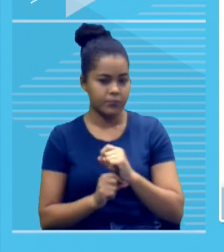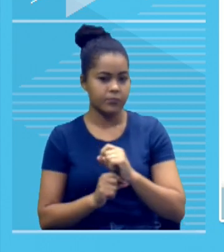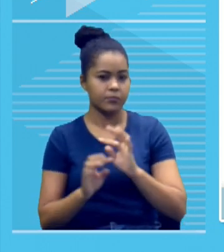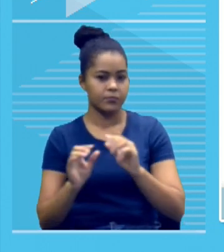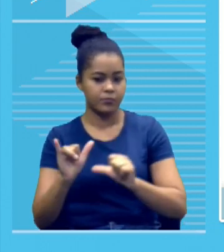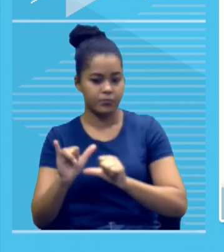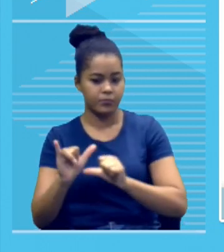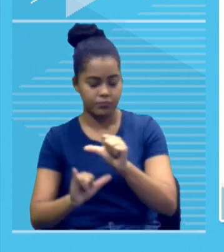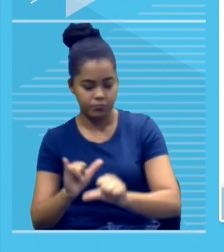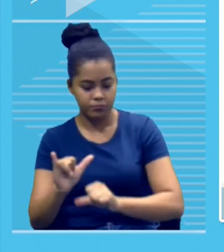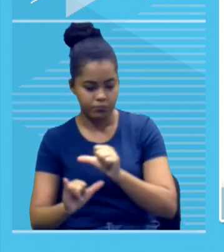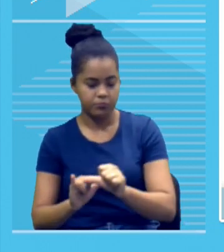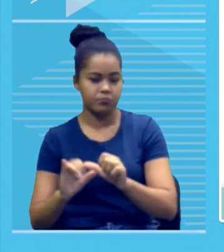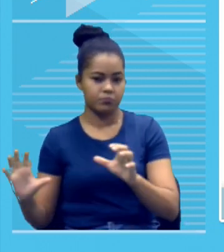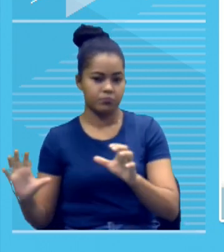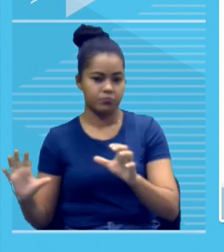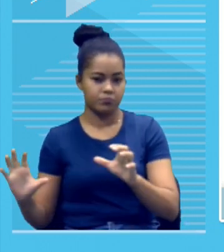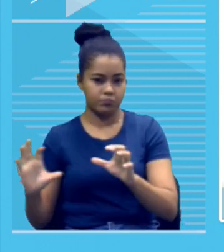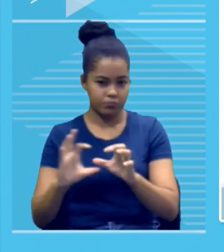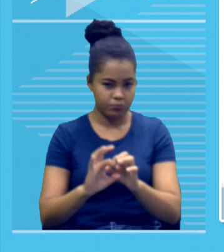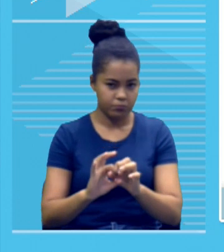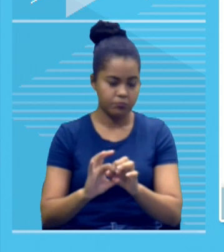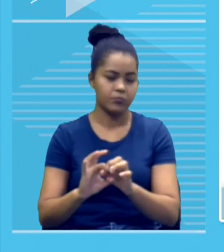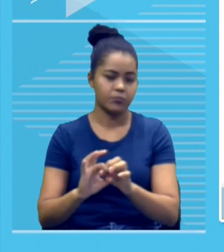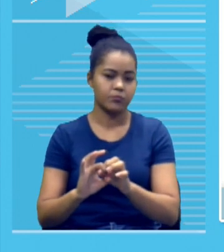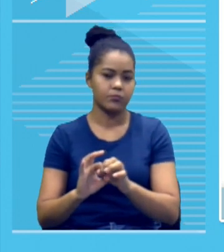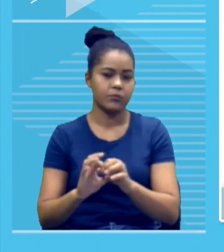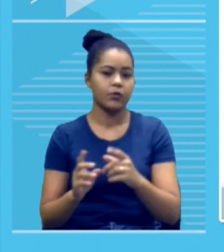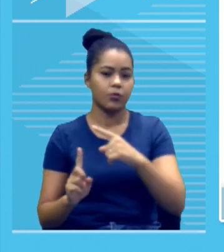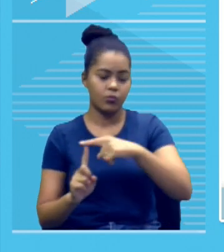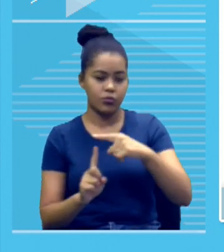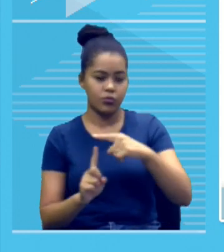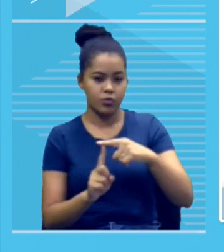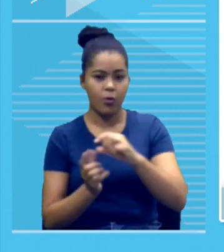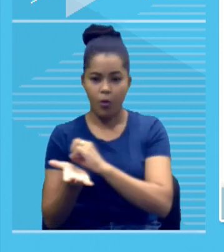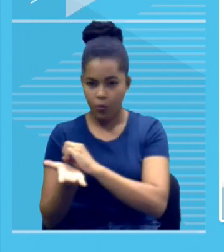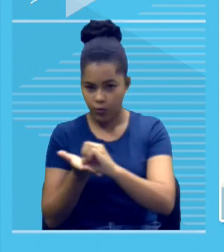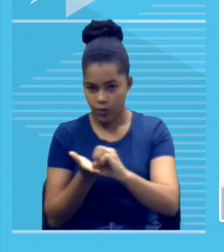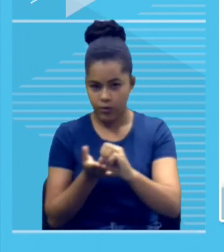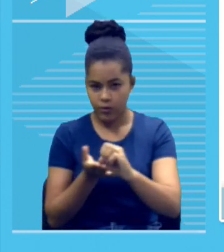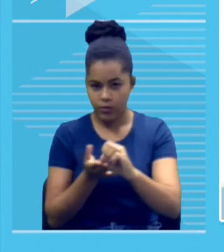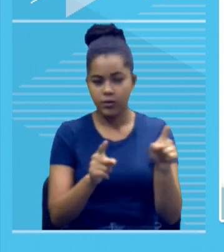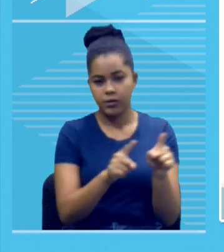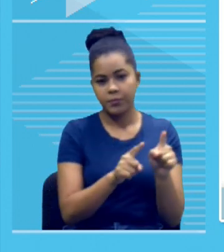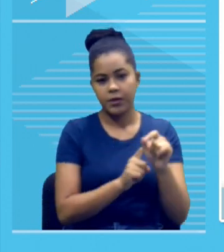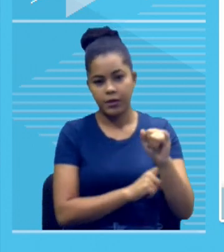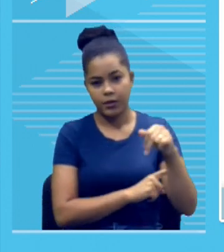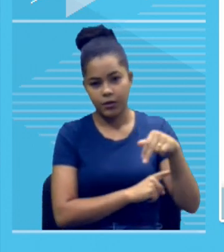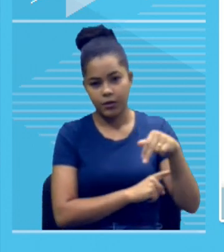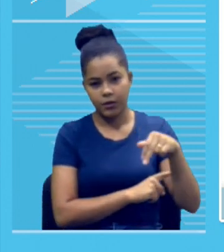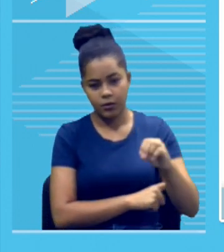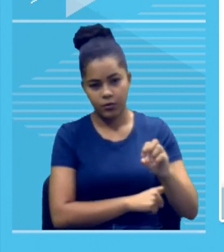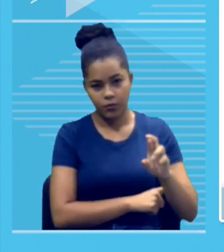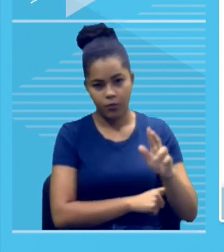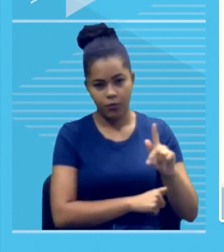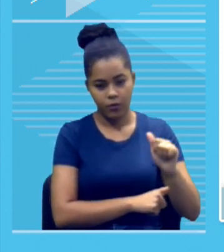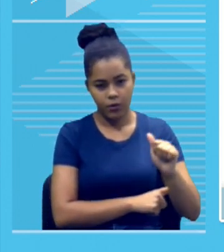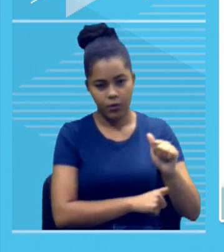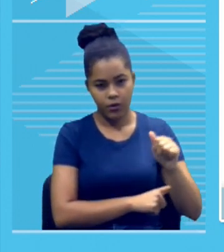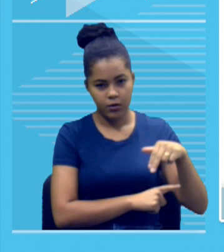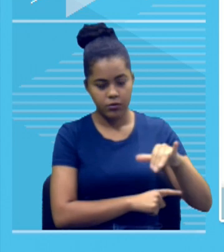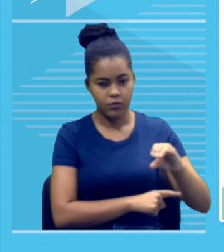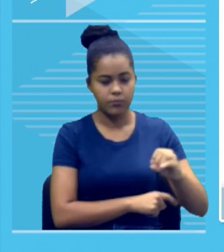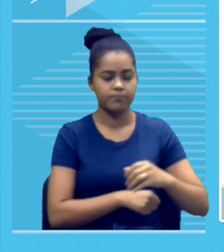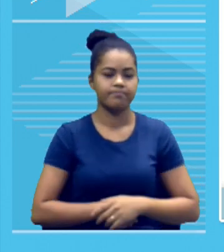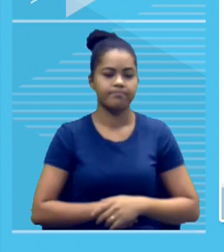não só na química orgânica, como na química inorgânica. É lógico que vamos puxar mais para os compostos orgânicos, tá?